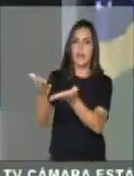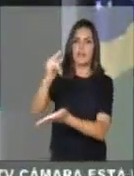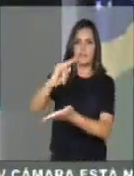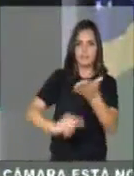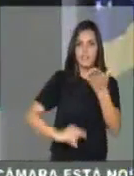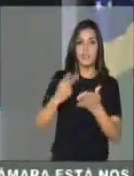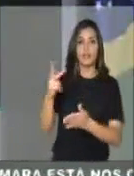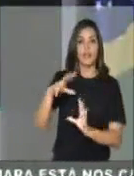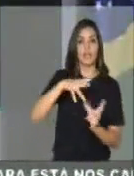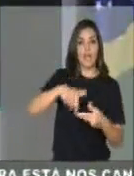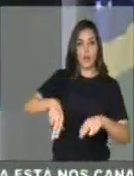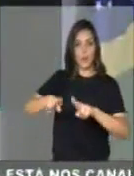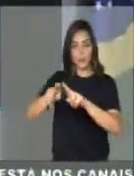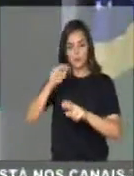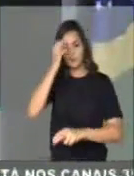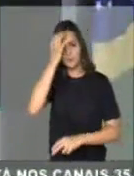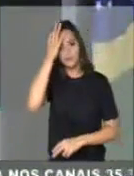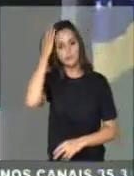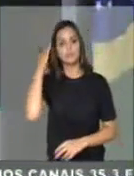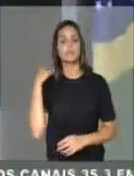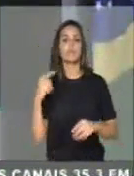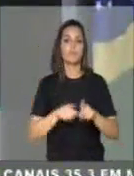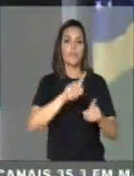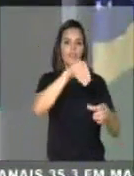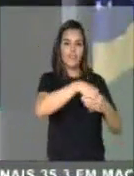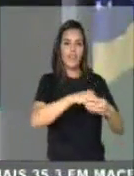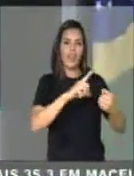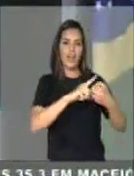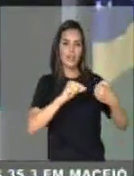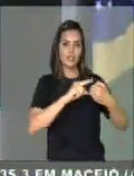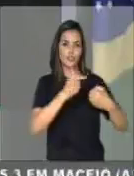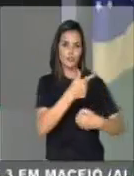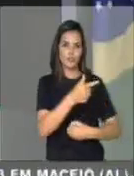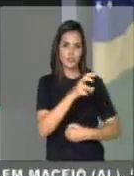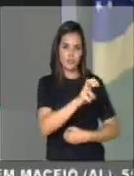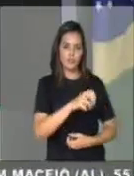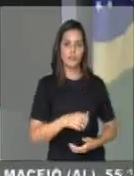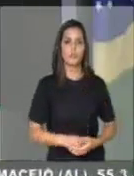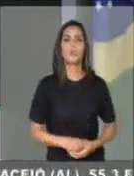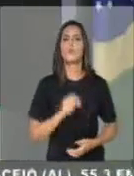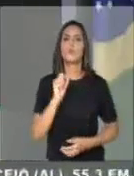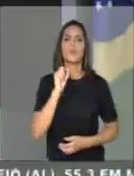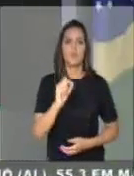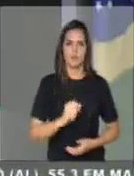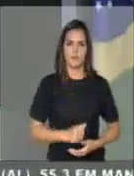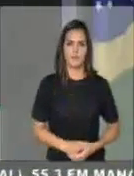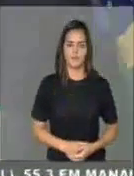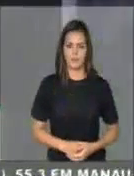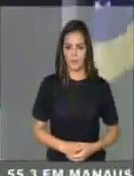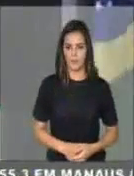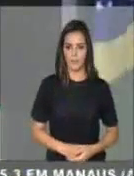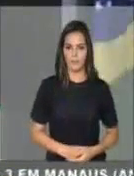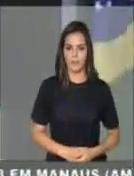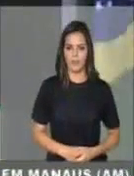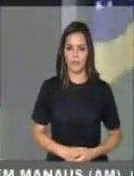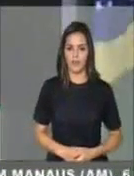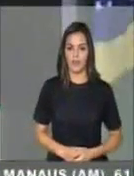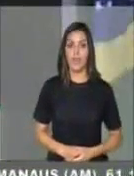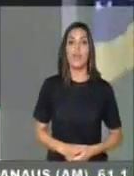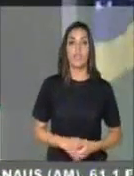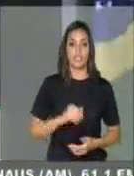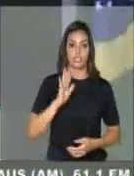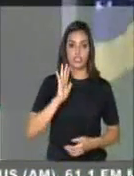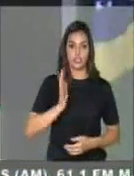nacionais. Além disso, também se contemplou no artigo 25 do PL a possibilidade da designação nacional, ou seja,